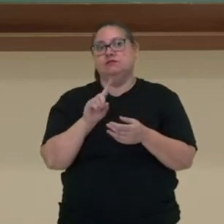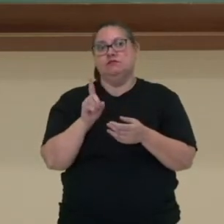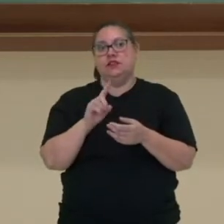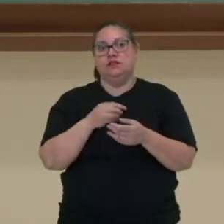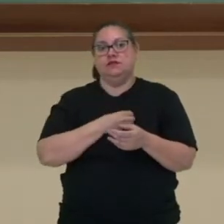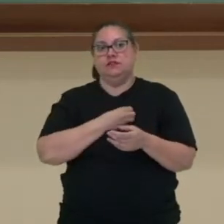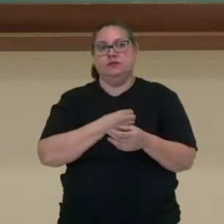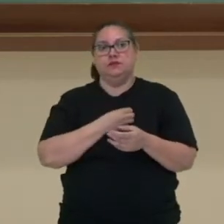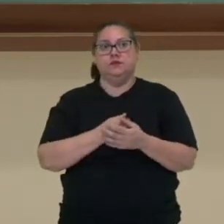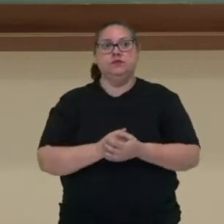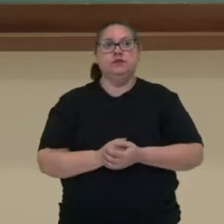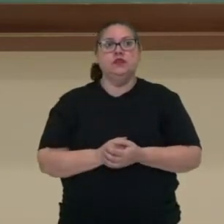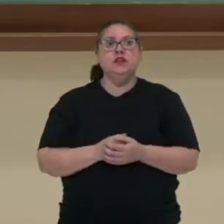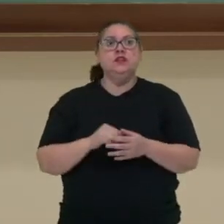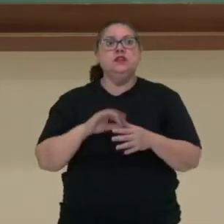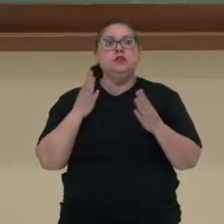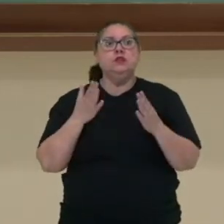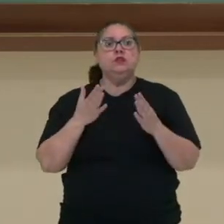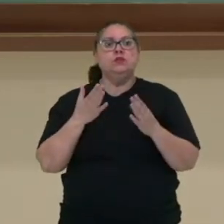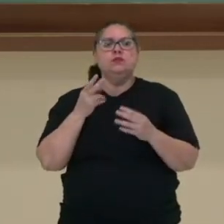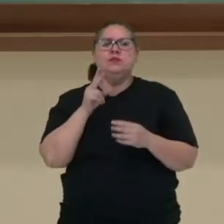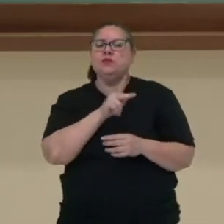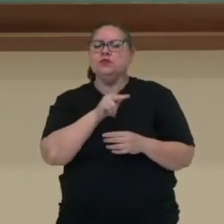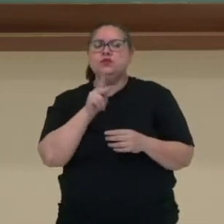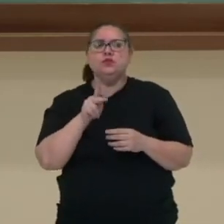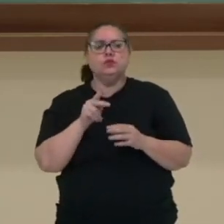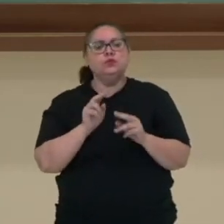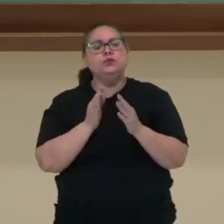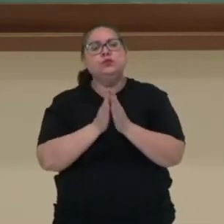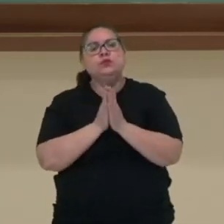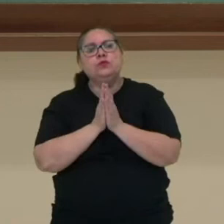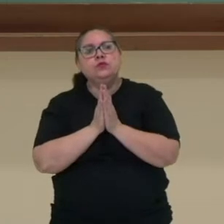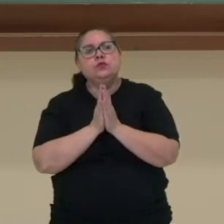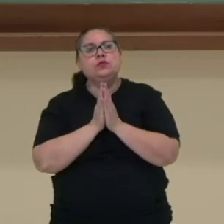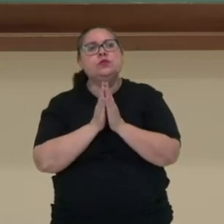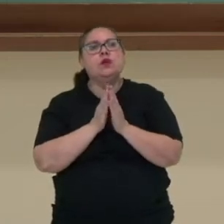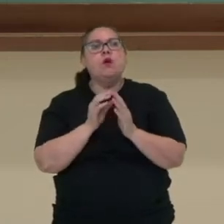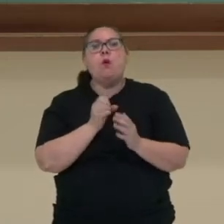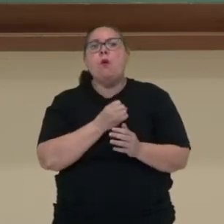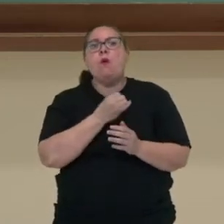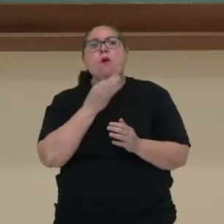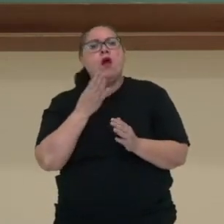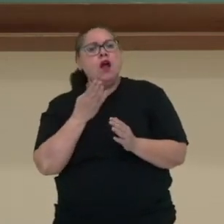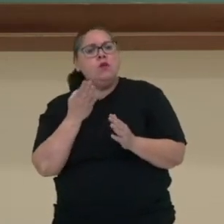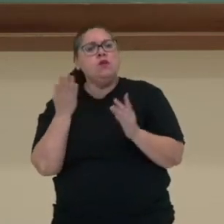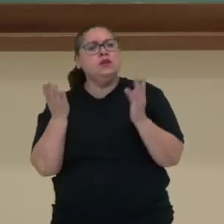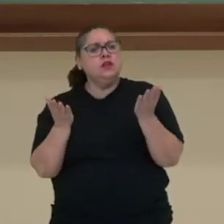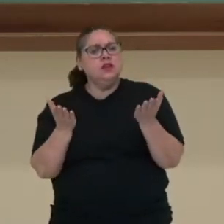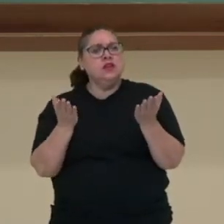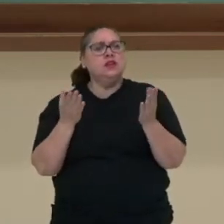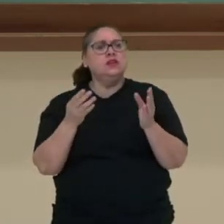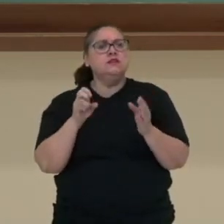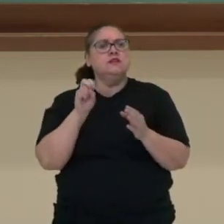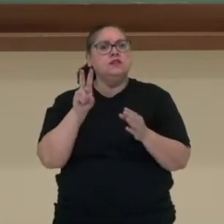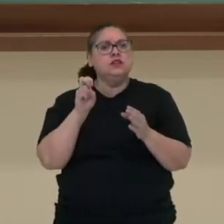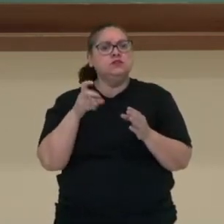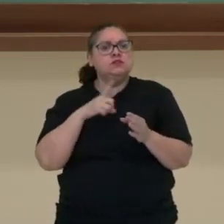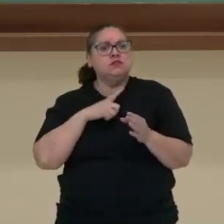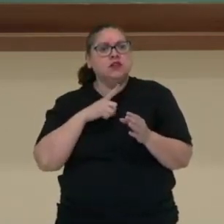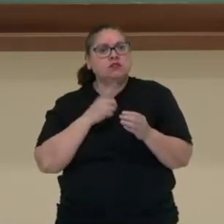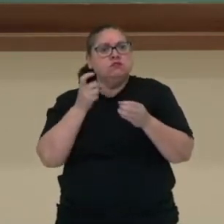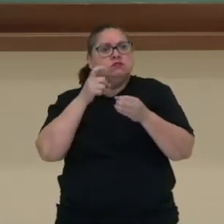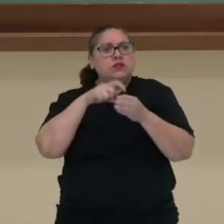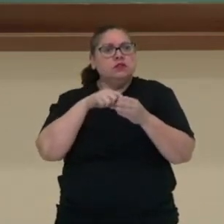ser vivo. Então, professora, por favor, quais são as características do vírus? Então,